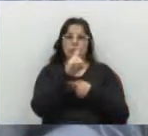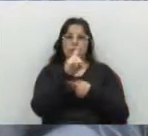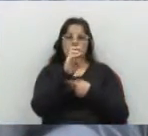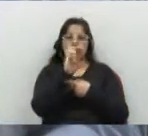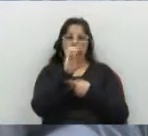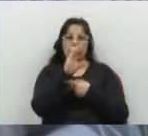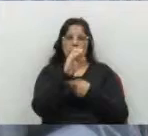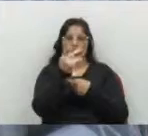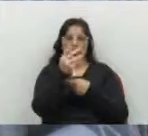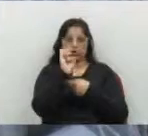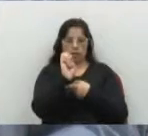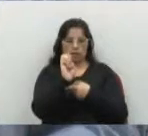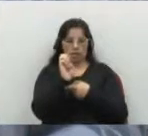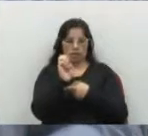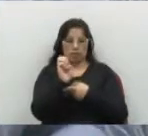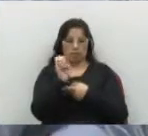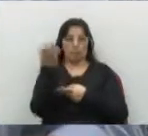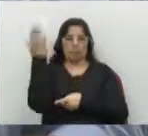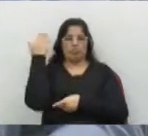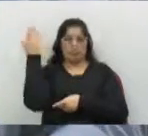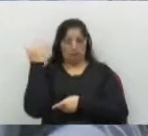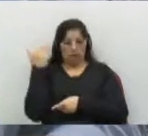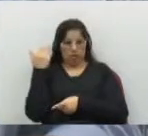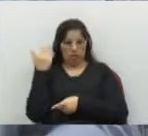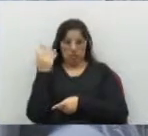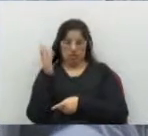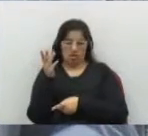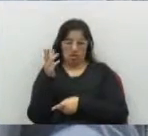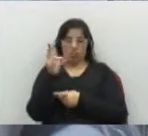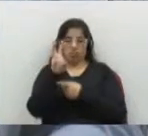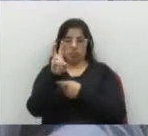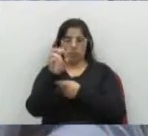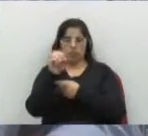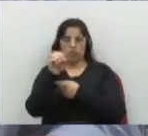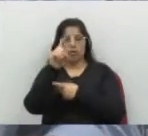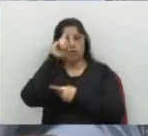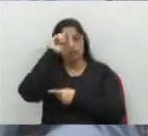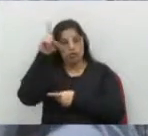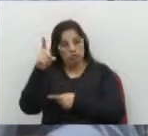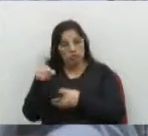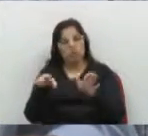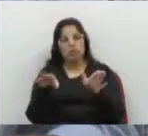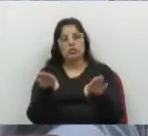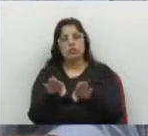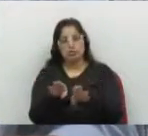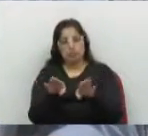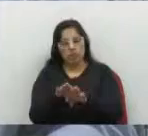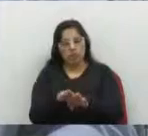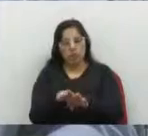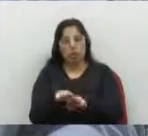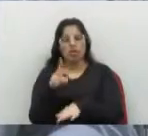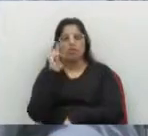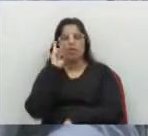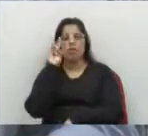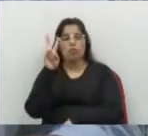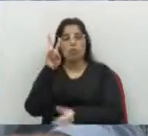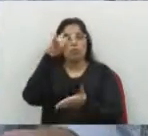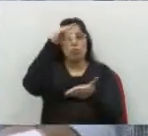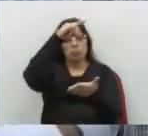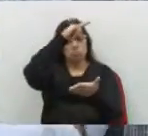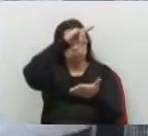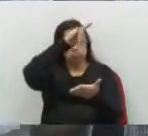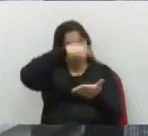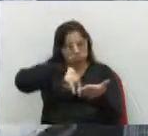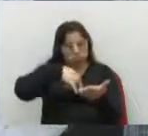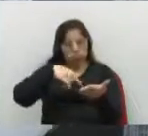tinha acontecido há 50 dias. E também gostaria de um laudo que teria sido enviado pela empresa, que a